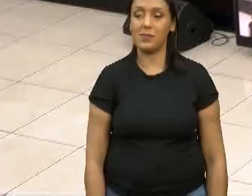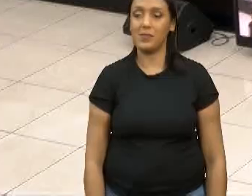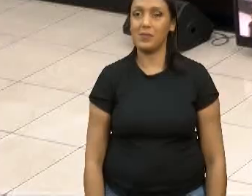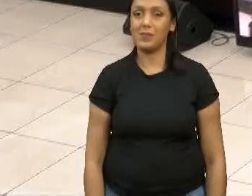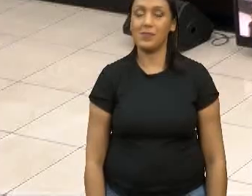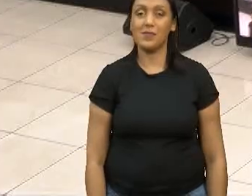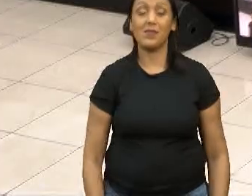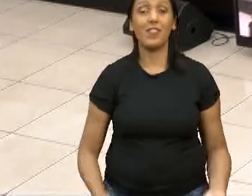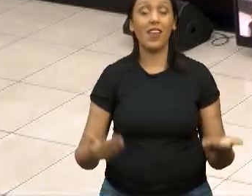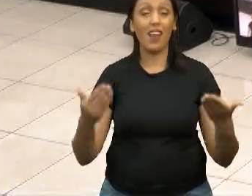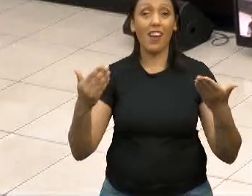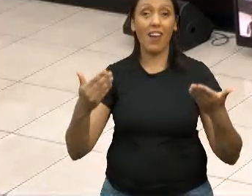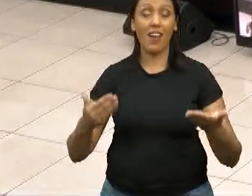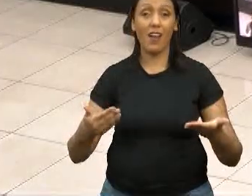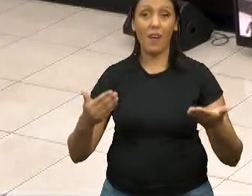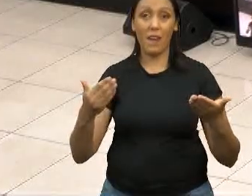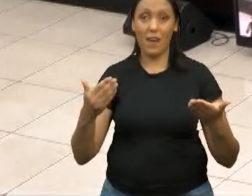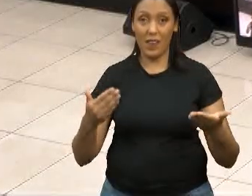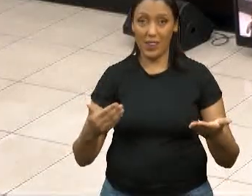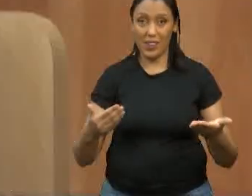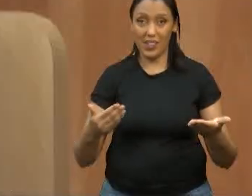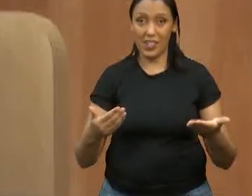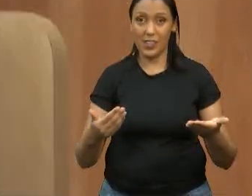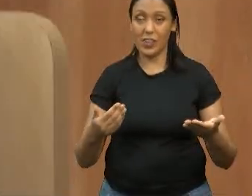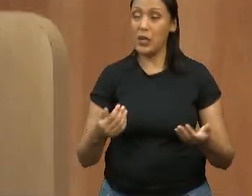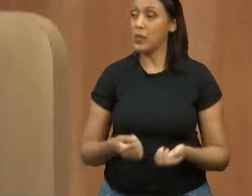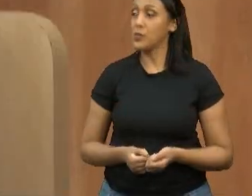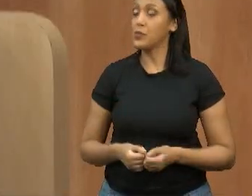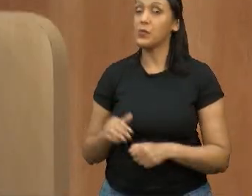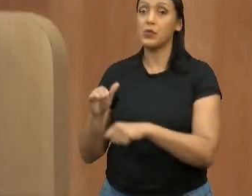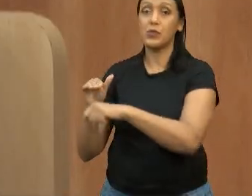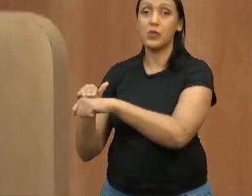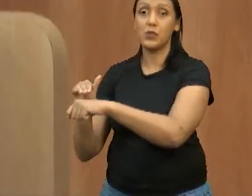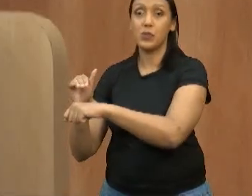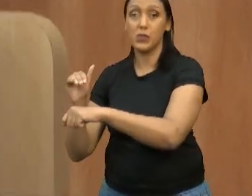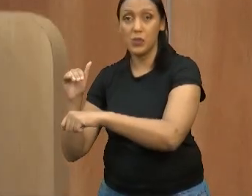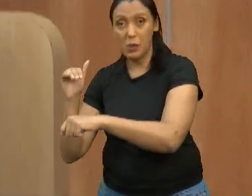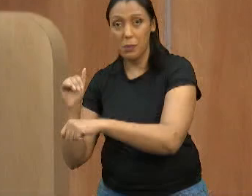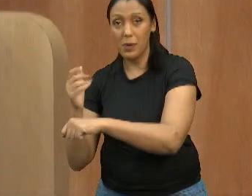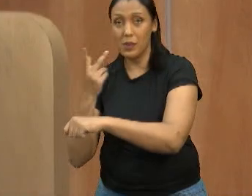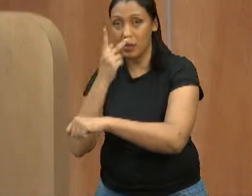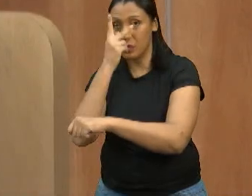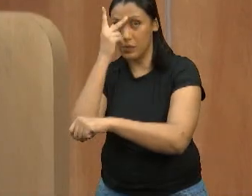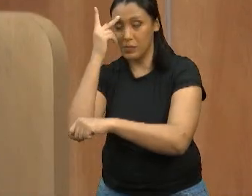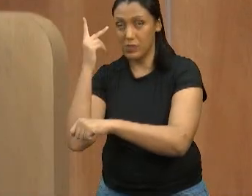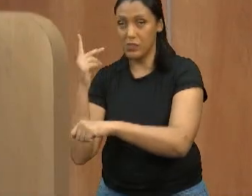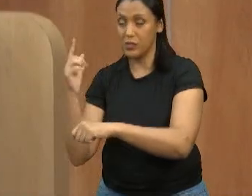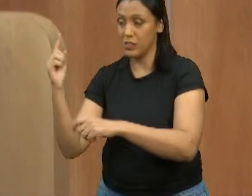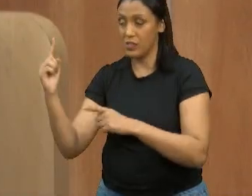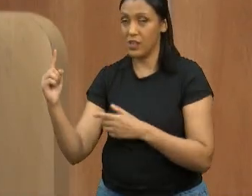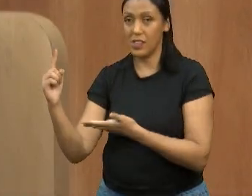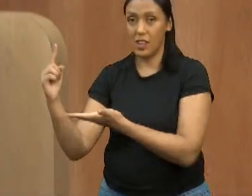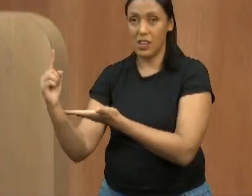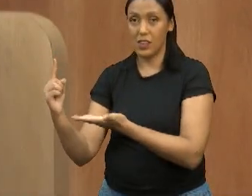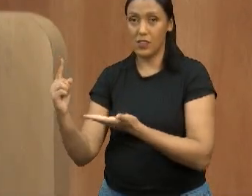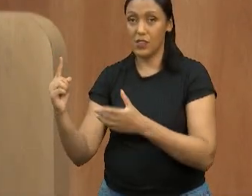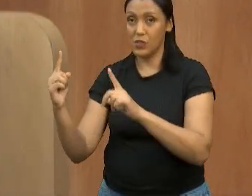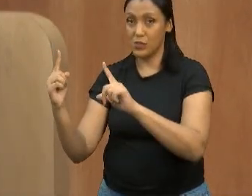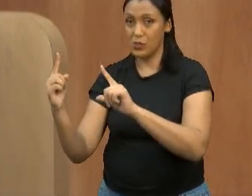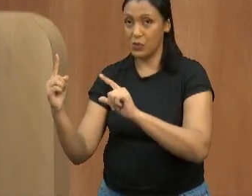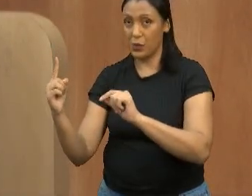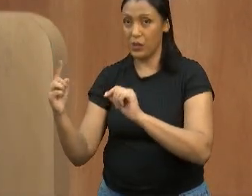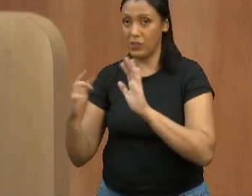Senhoras e senhores, para finalizarmos, convidamos aqui, que foi escolhida por meio de sorteio, para falar em nome de todos os homenageados deste